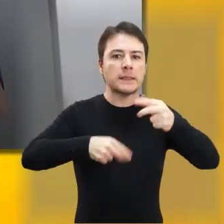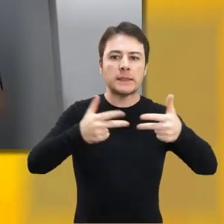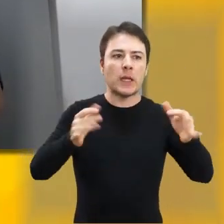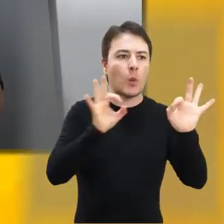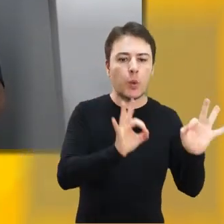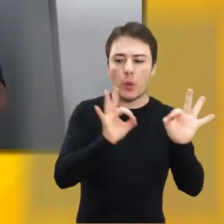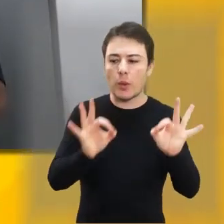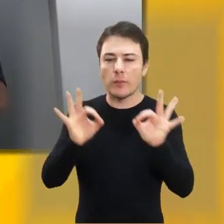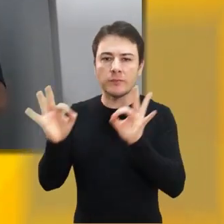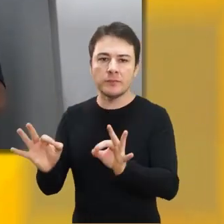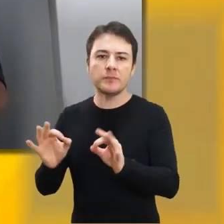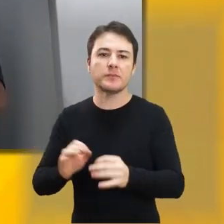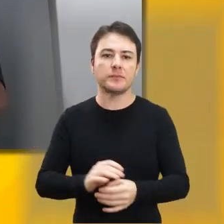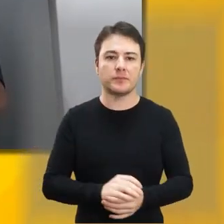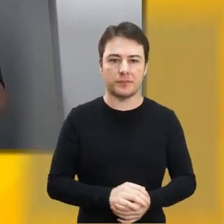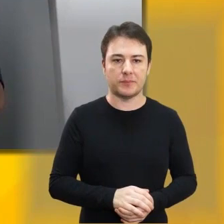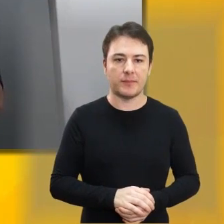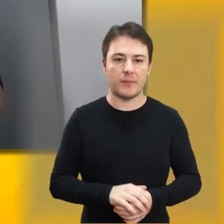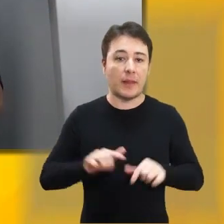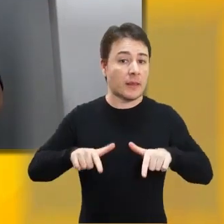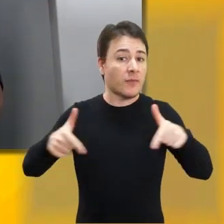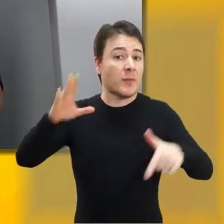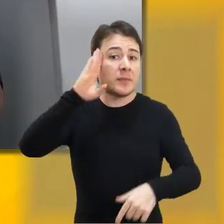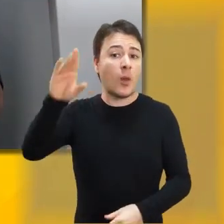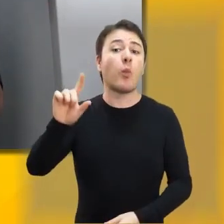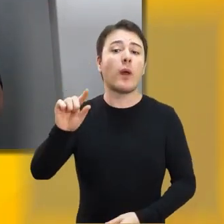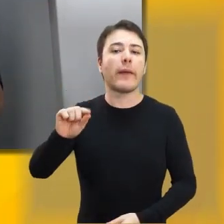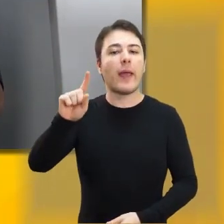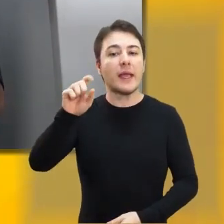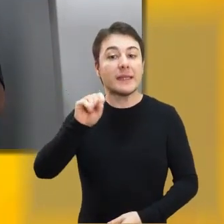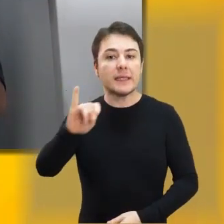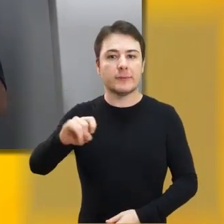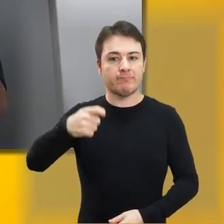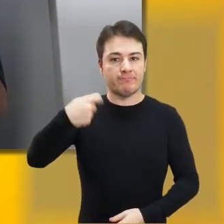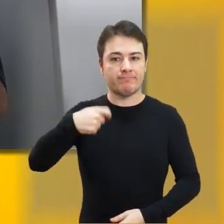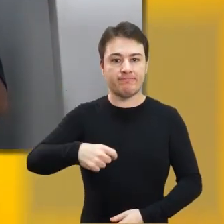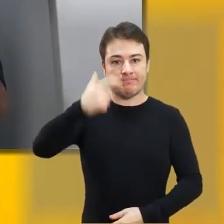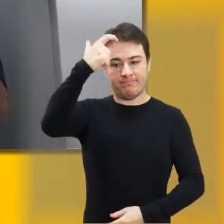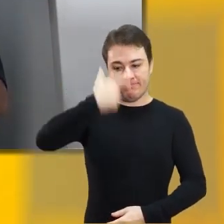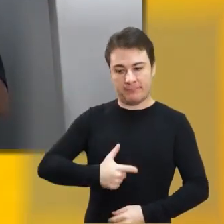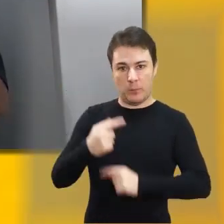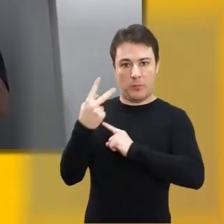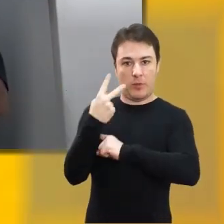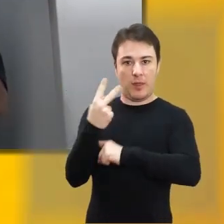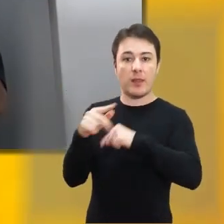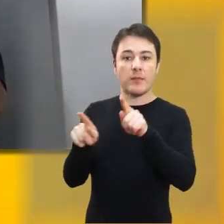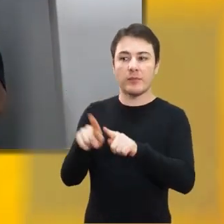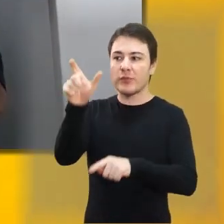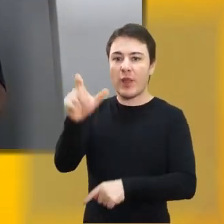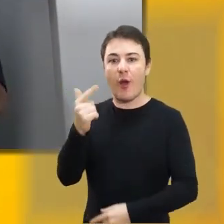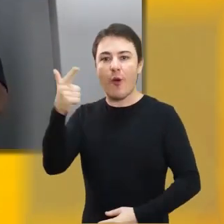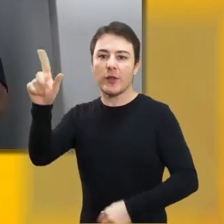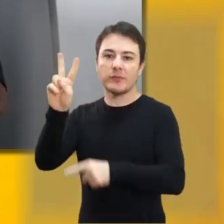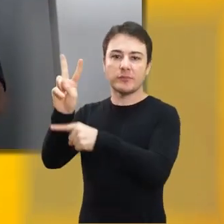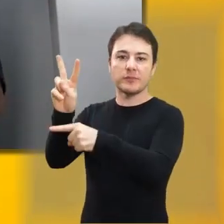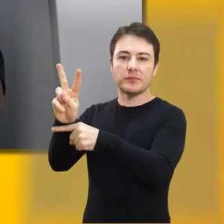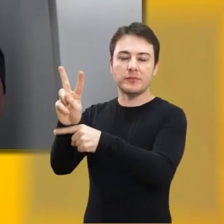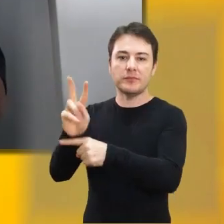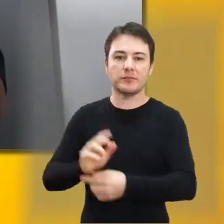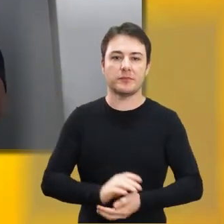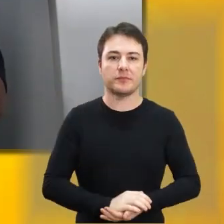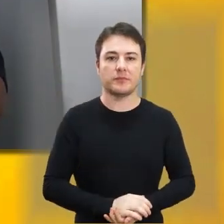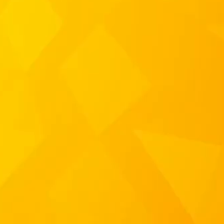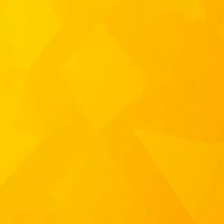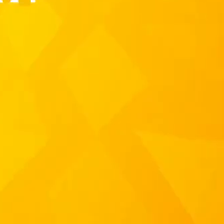equipamentos. Nosso maior desafio é estar sempre alerta para que, se caso for necessário, resguardar a vida de si próprio e